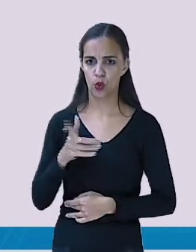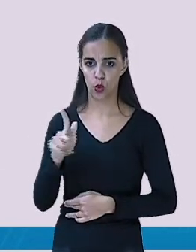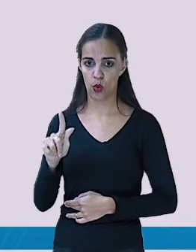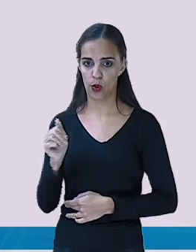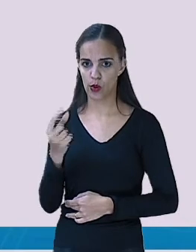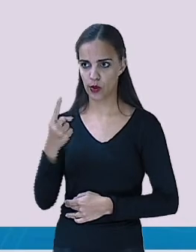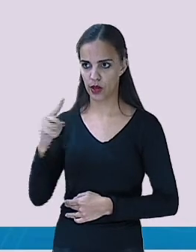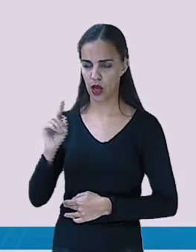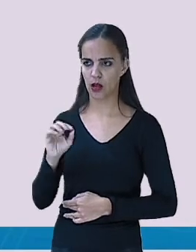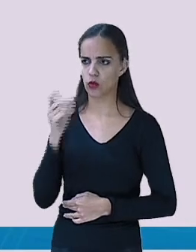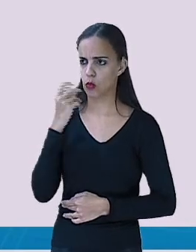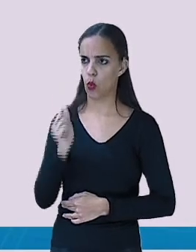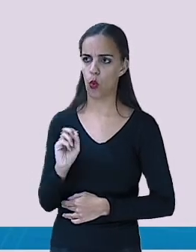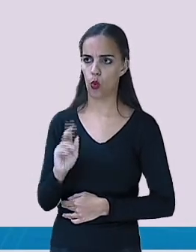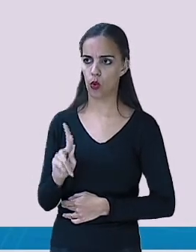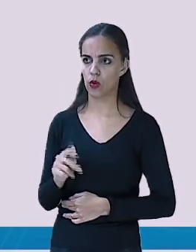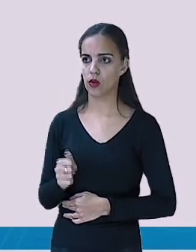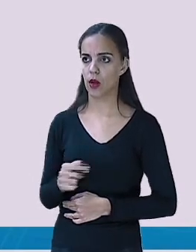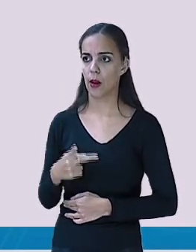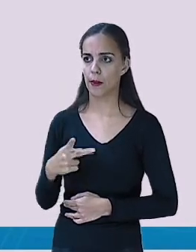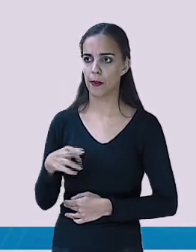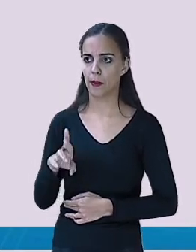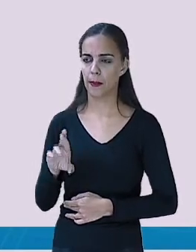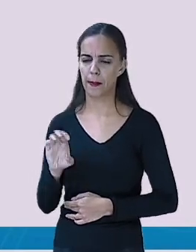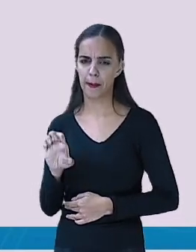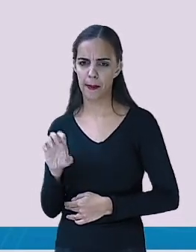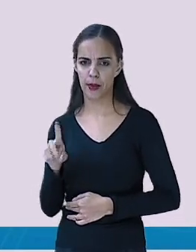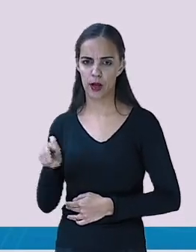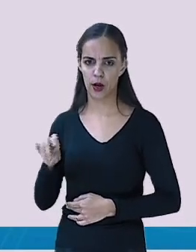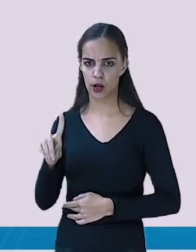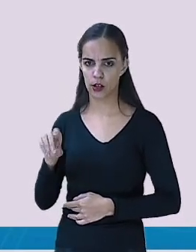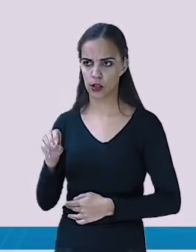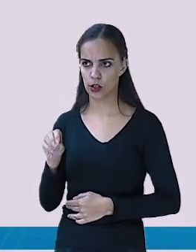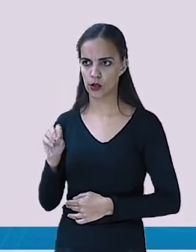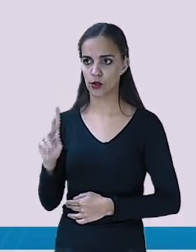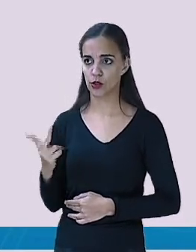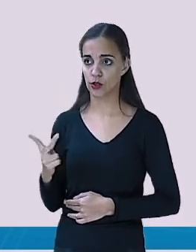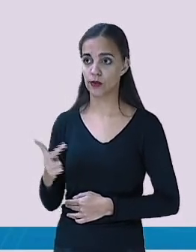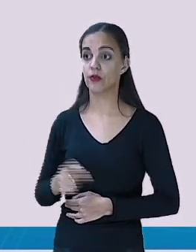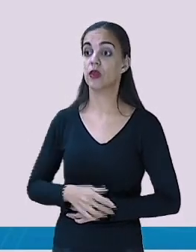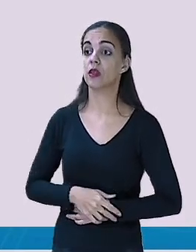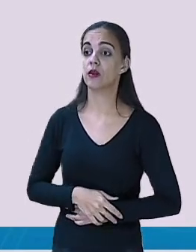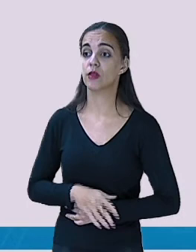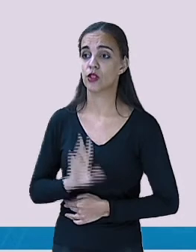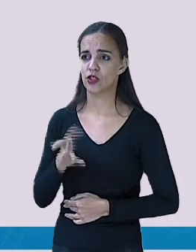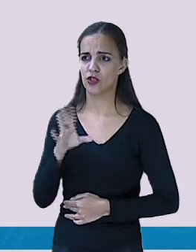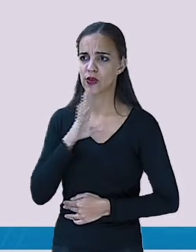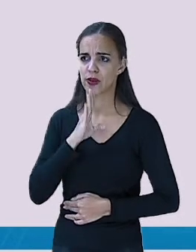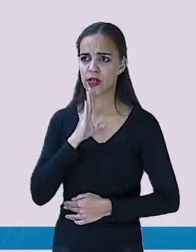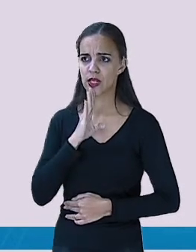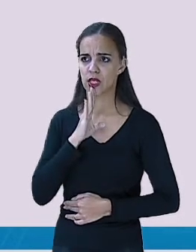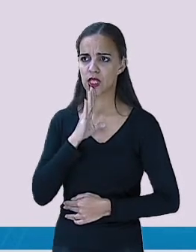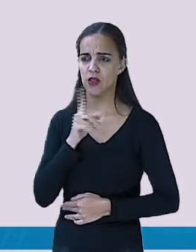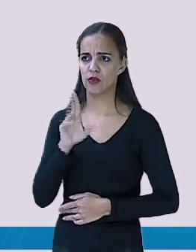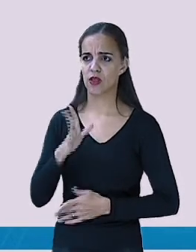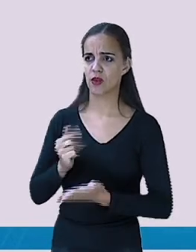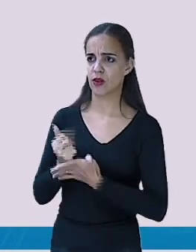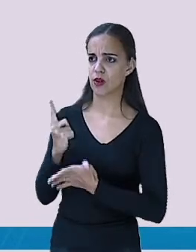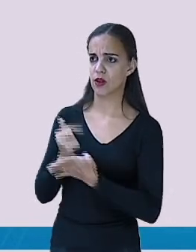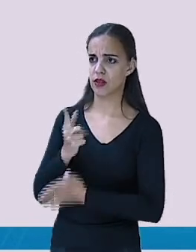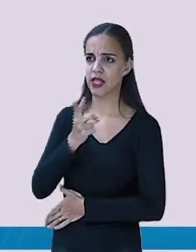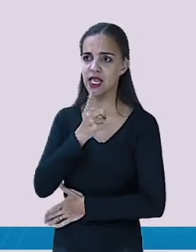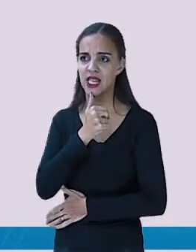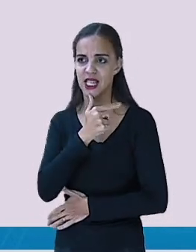carbônico tranquilo esse nome estranho peróxido de hidrogênio nós conhecemos nosso compramos